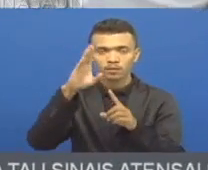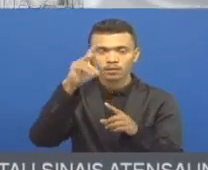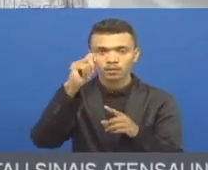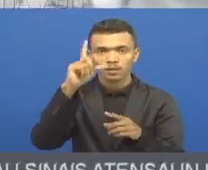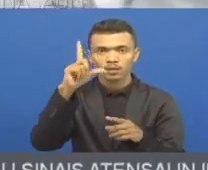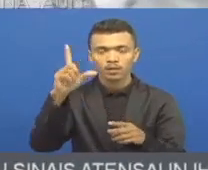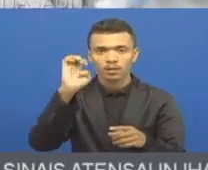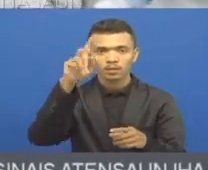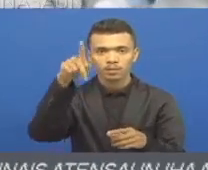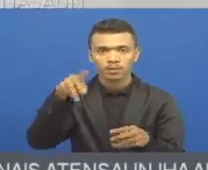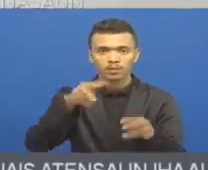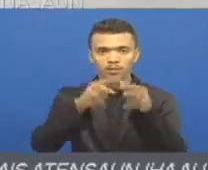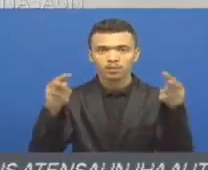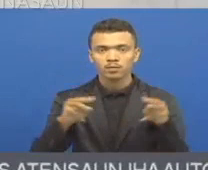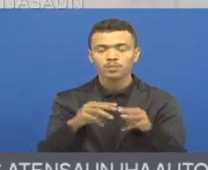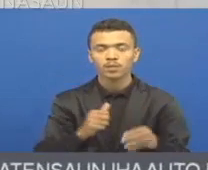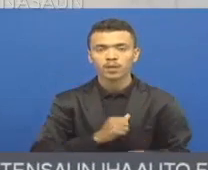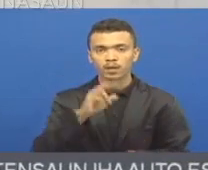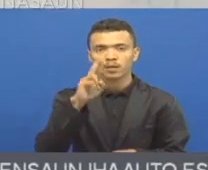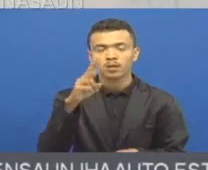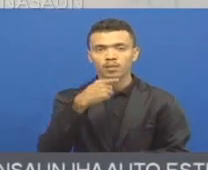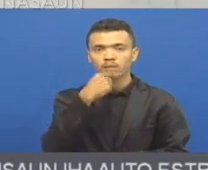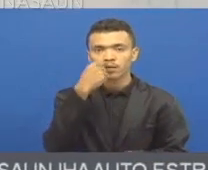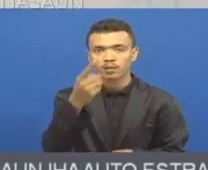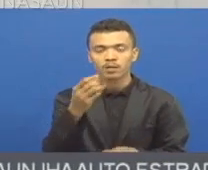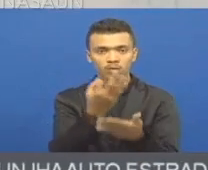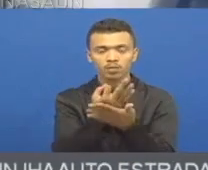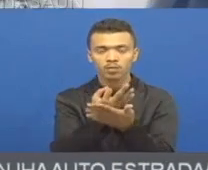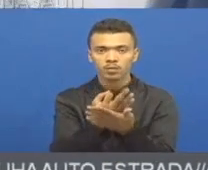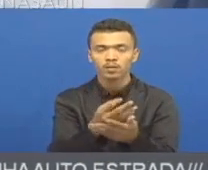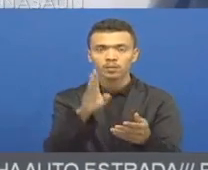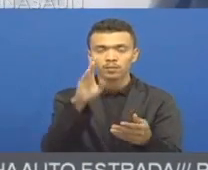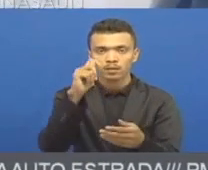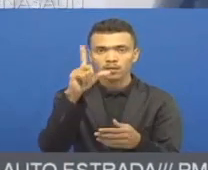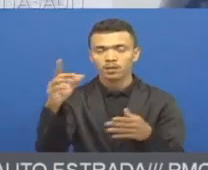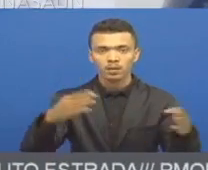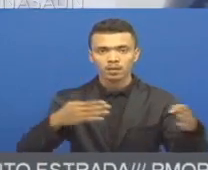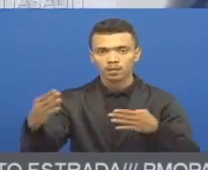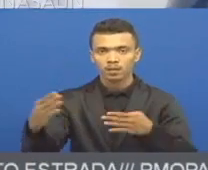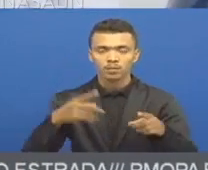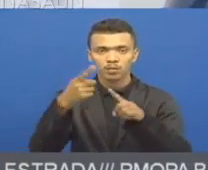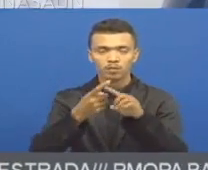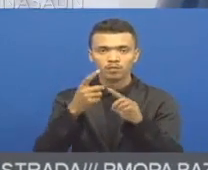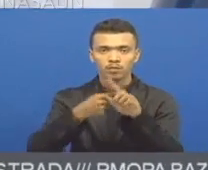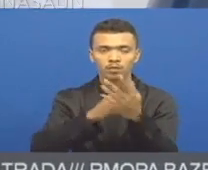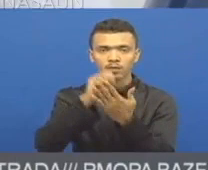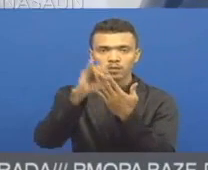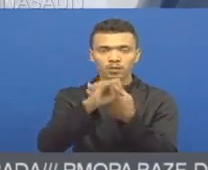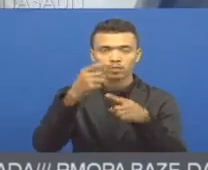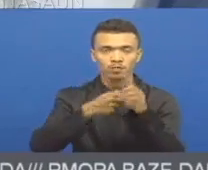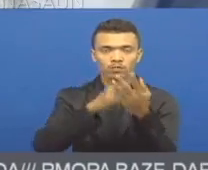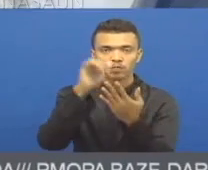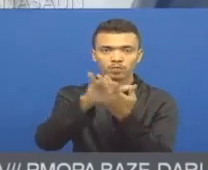empresa pública município Oileu, Amaro Almeida Soares informa, receita Siracne BTL recolha durante fulano de janeiro to julho tinangne,